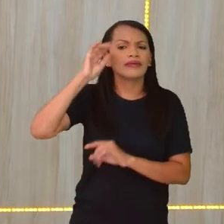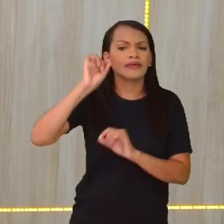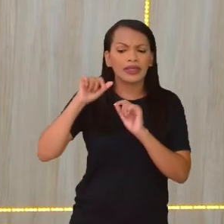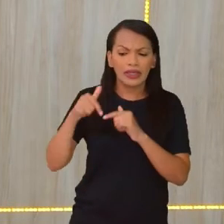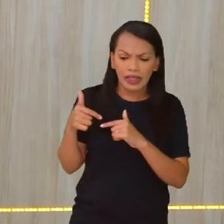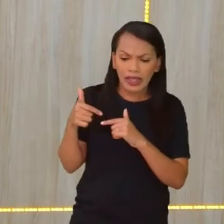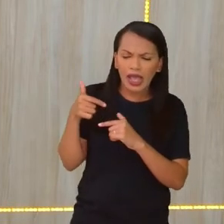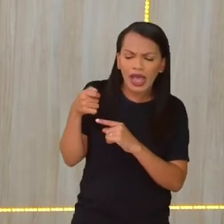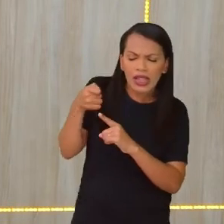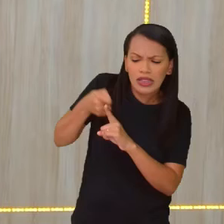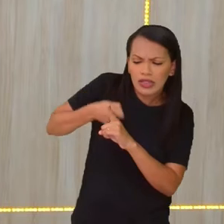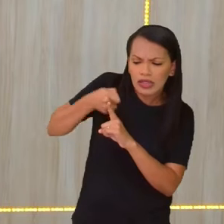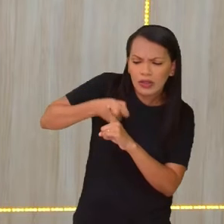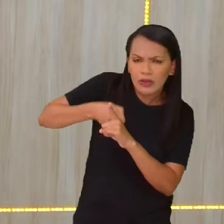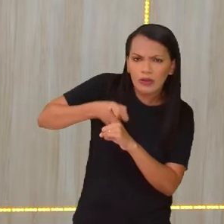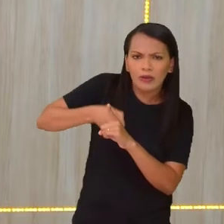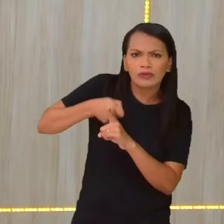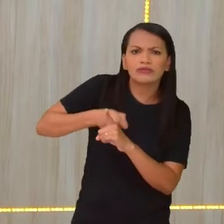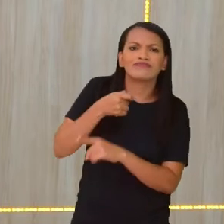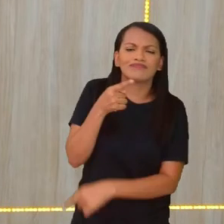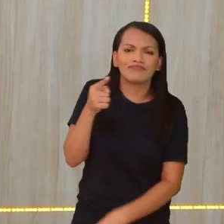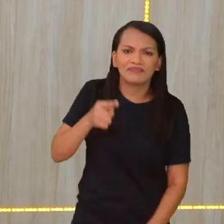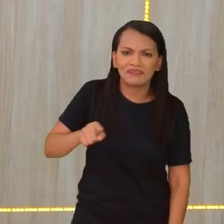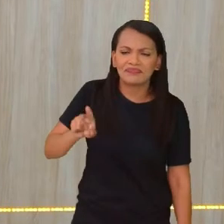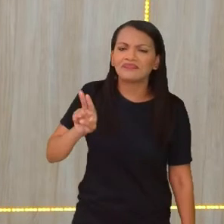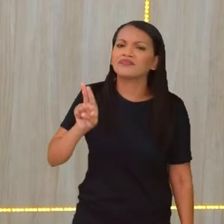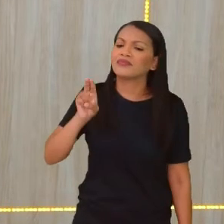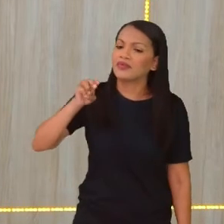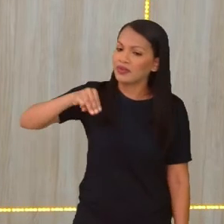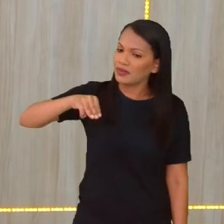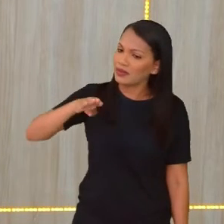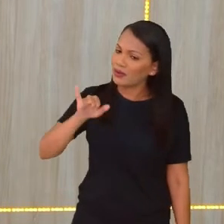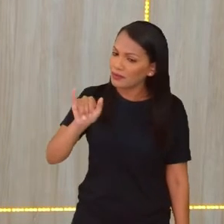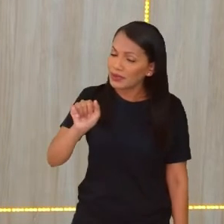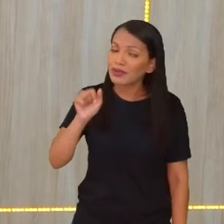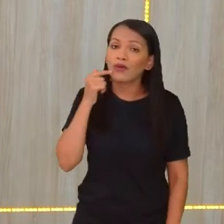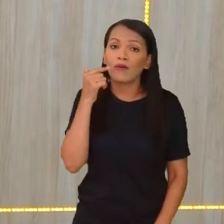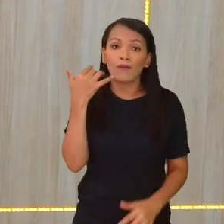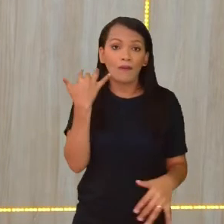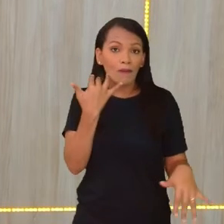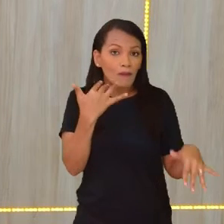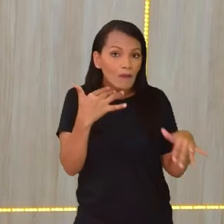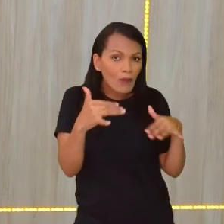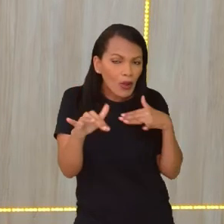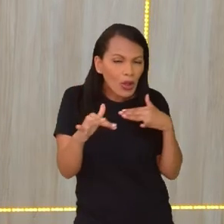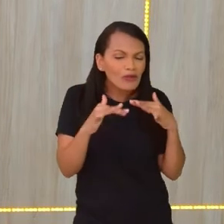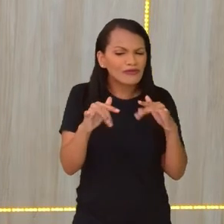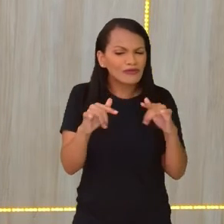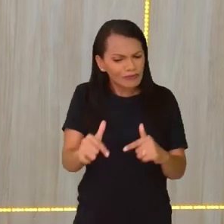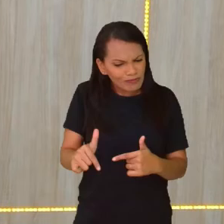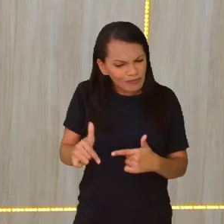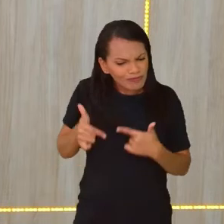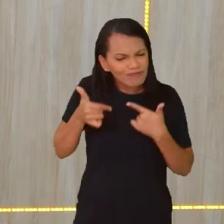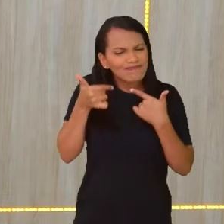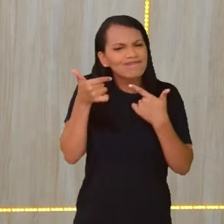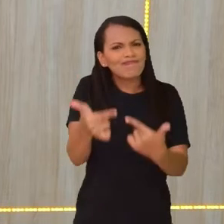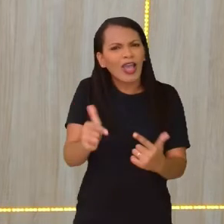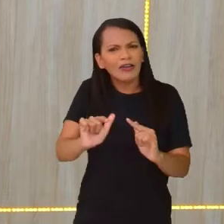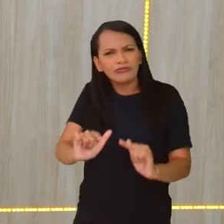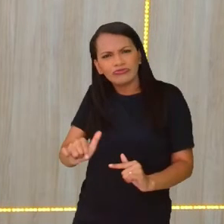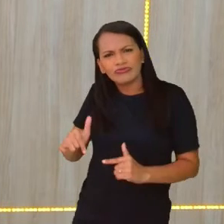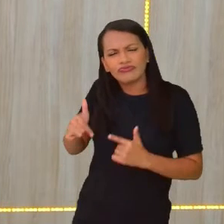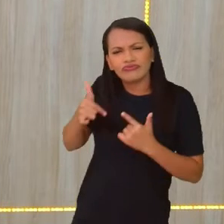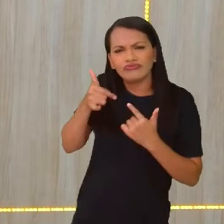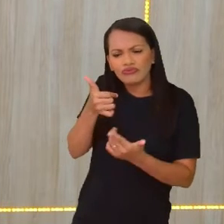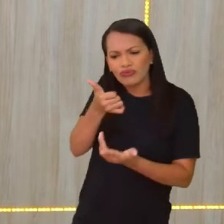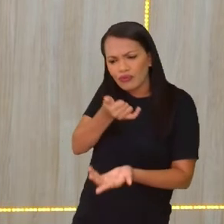de Zumbi, ela se viu, né, como um movimento, né, como se viu para dar início,